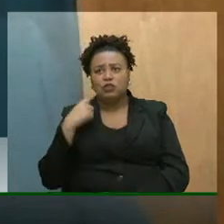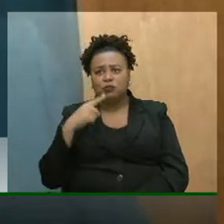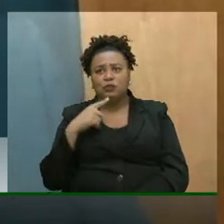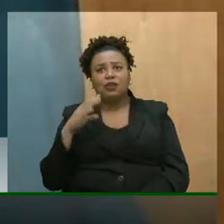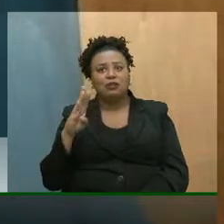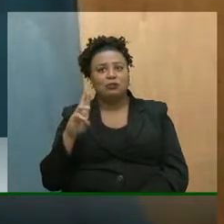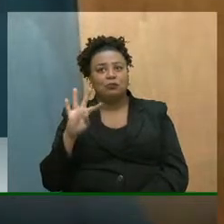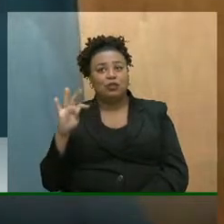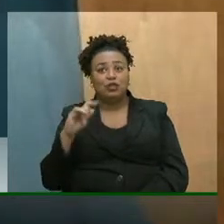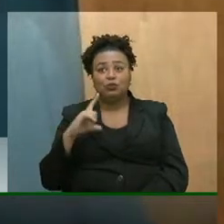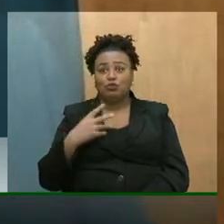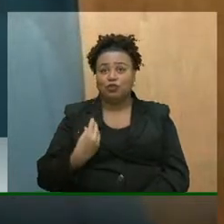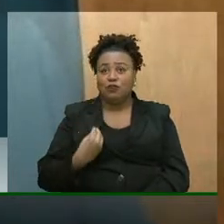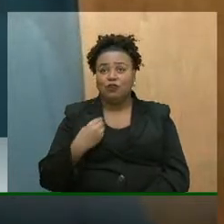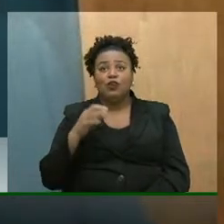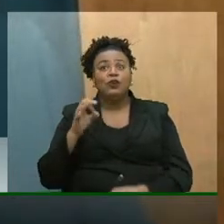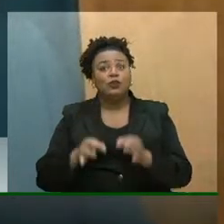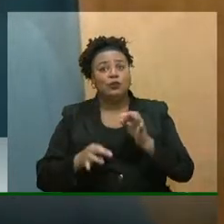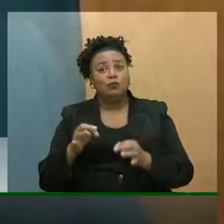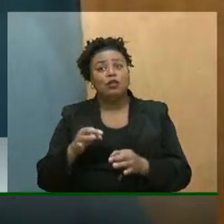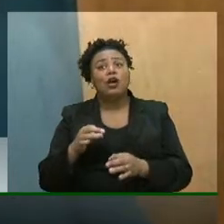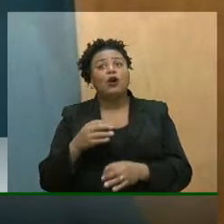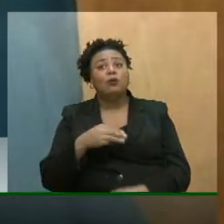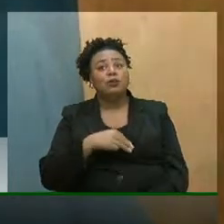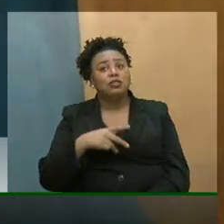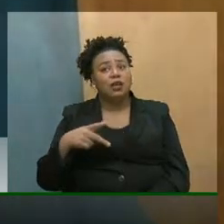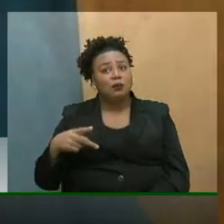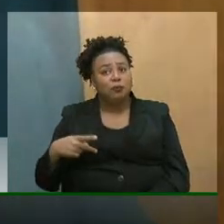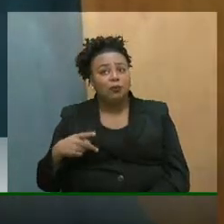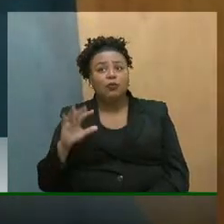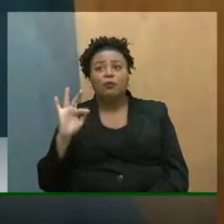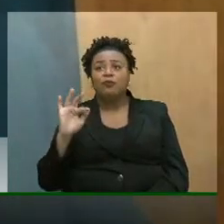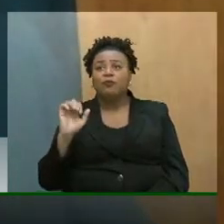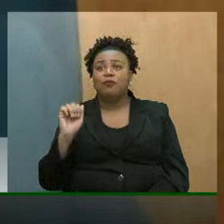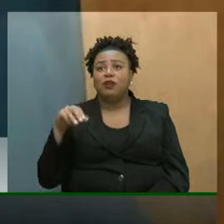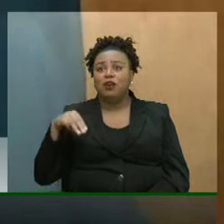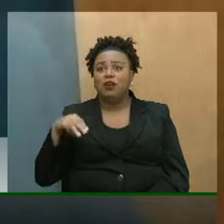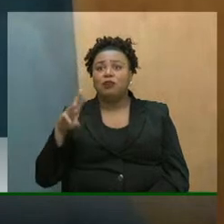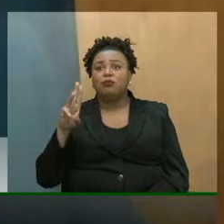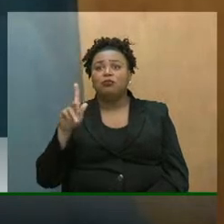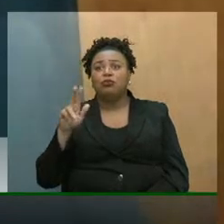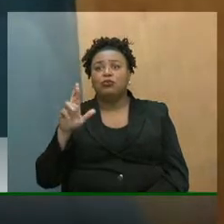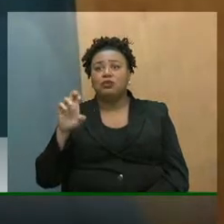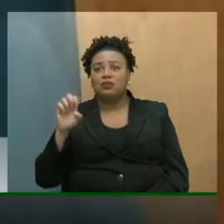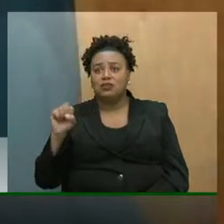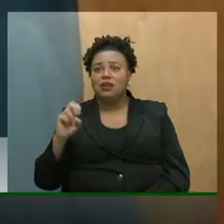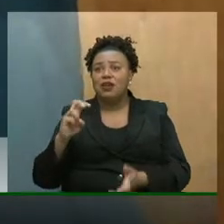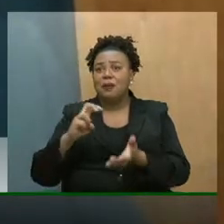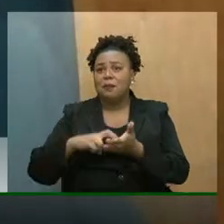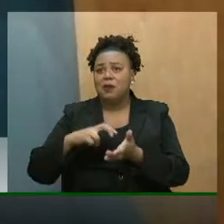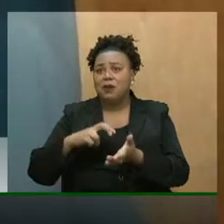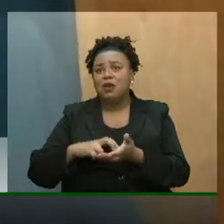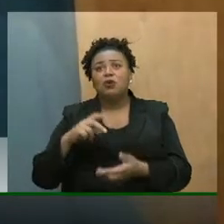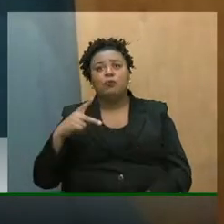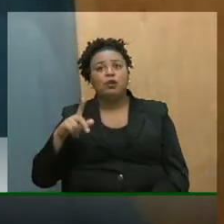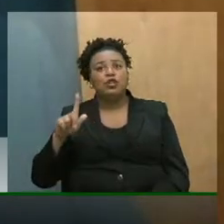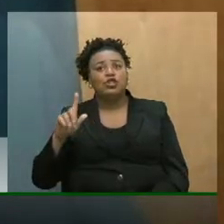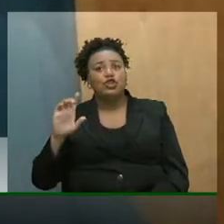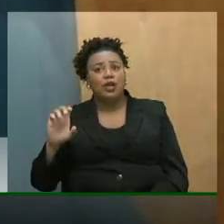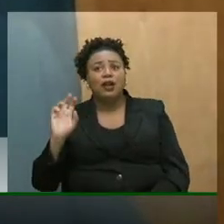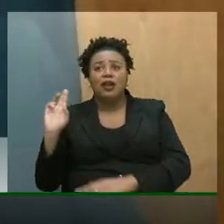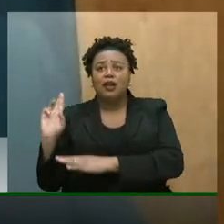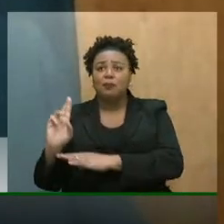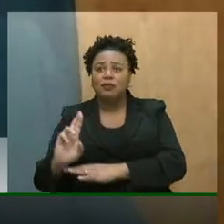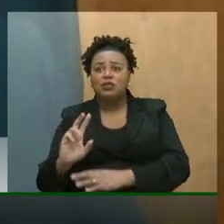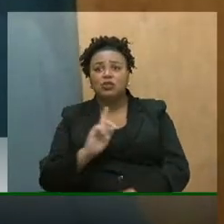referiu, estava lá o Ministério Público, a FAMURS, os bancos, a PGE, representando o